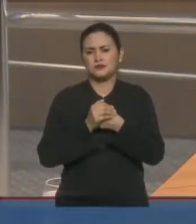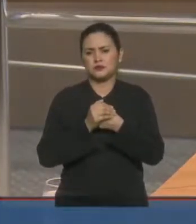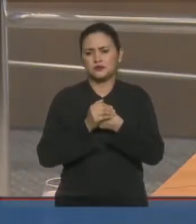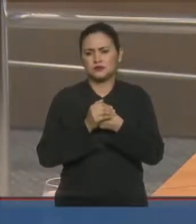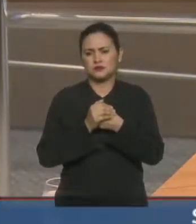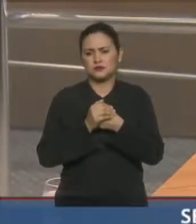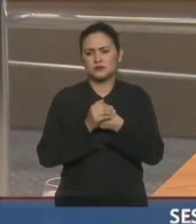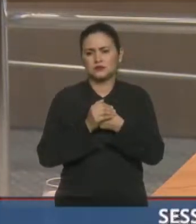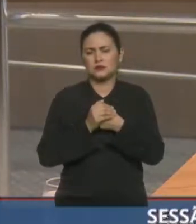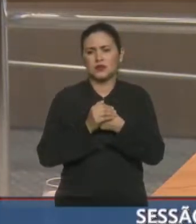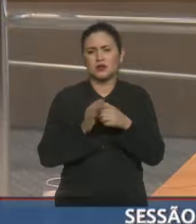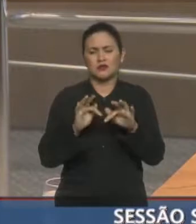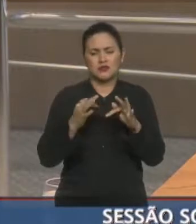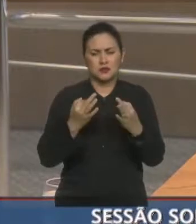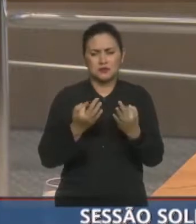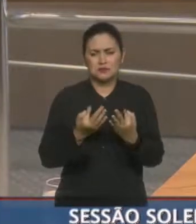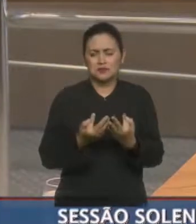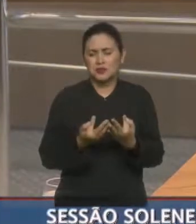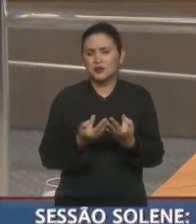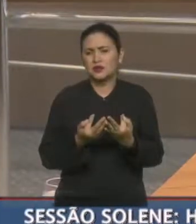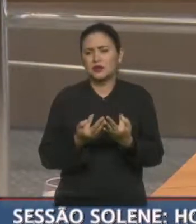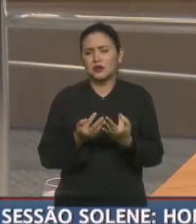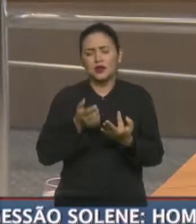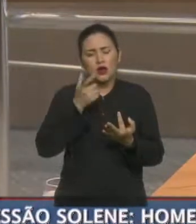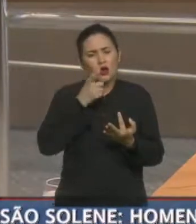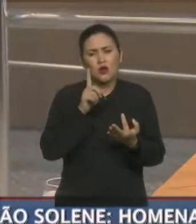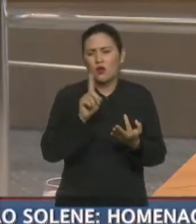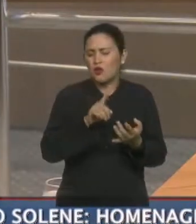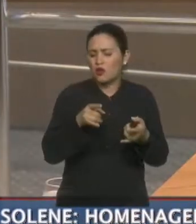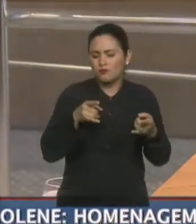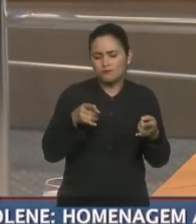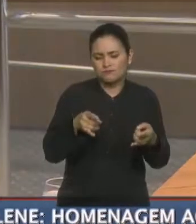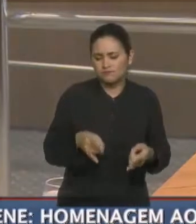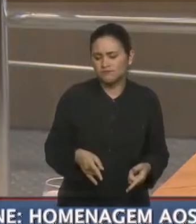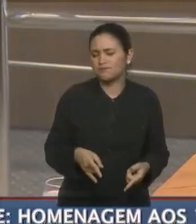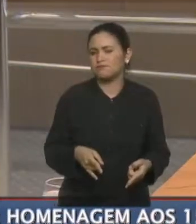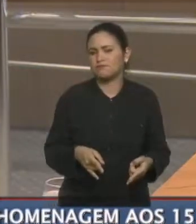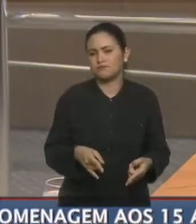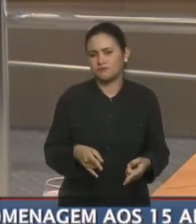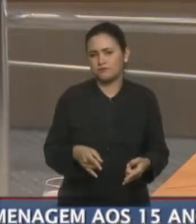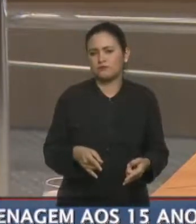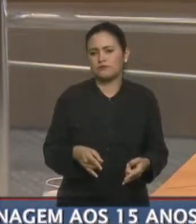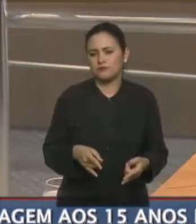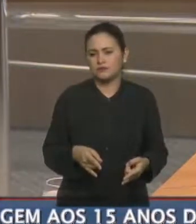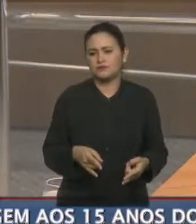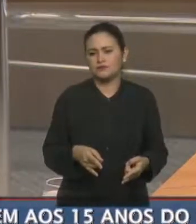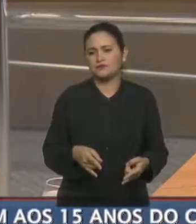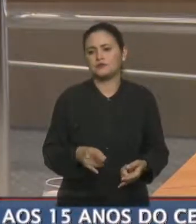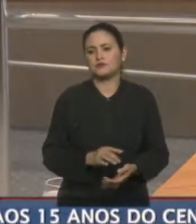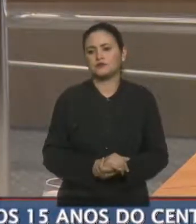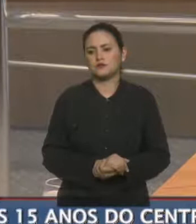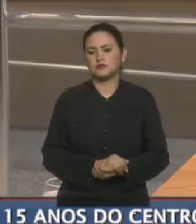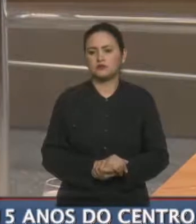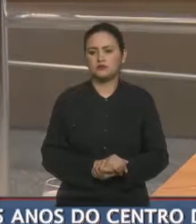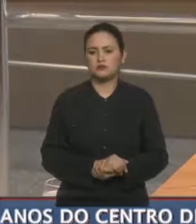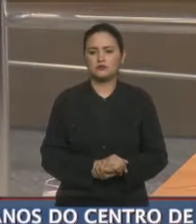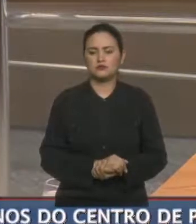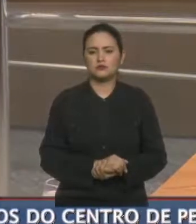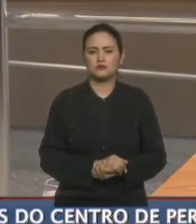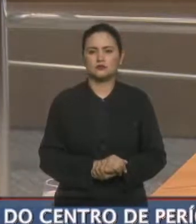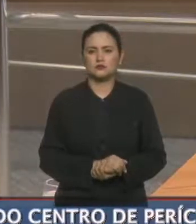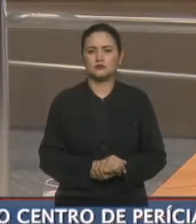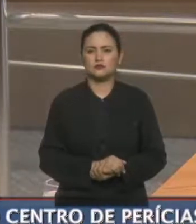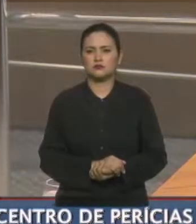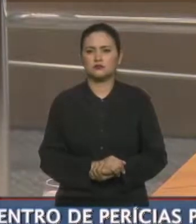não permitindo às suas famílias sequer o direito natural ao sepultamento, repetindo a tragédia de Antígona